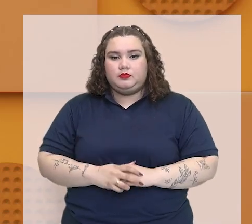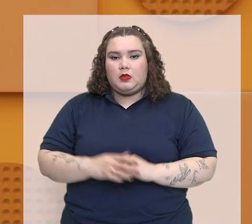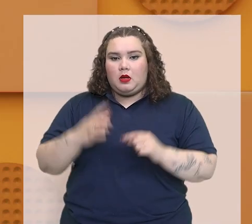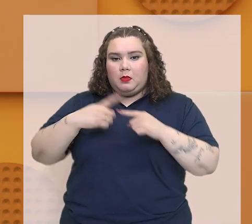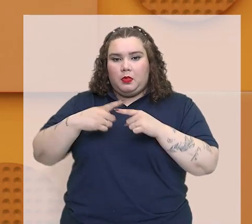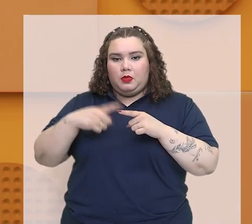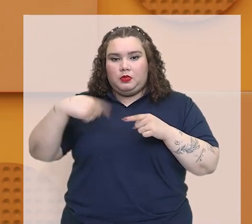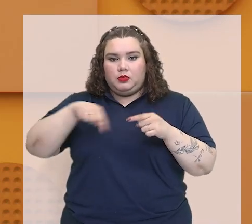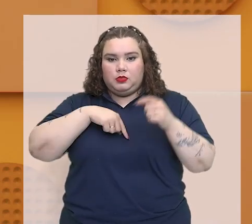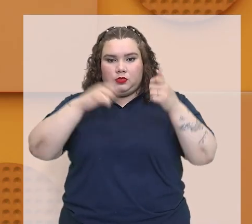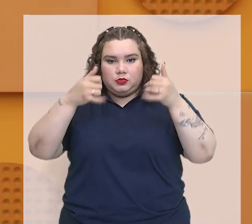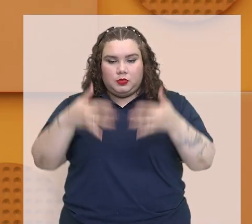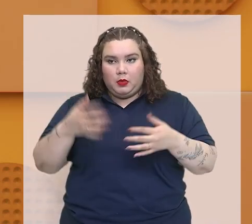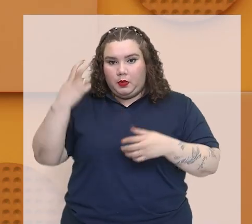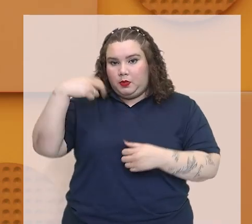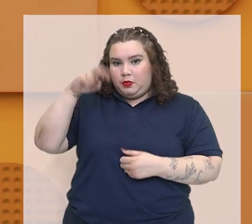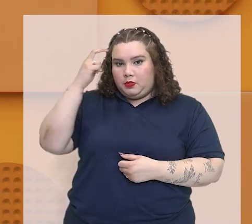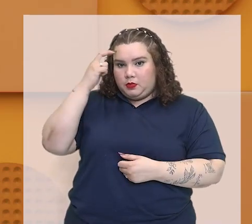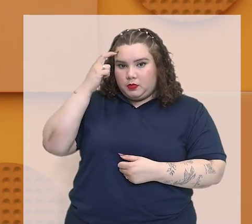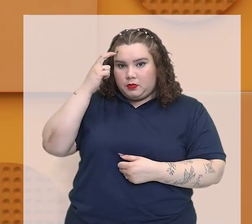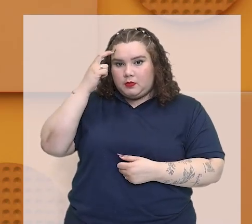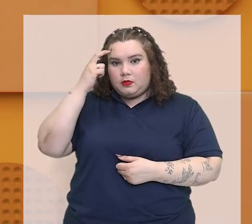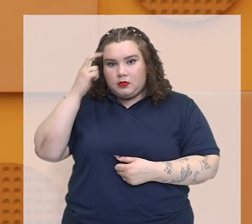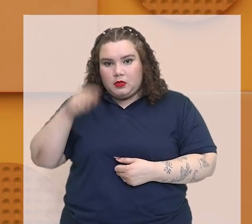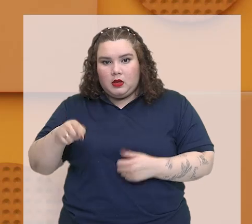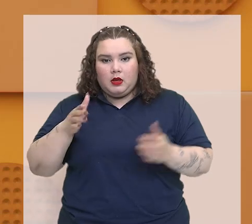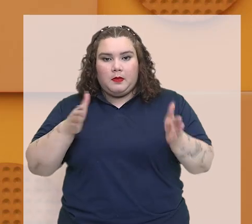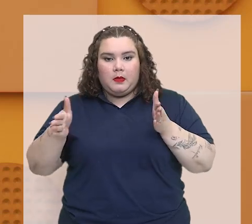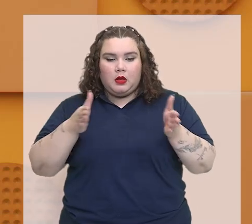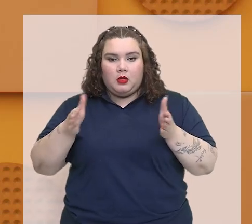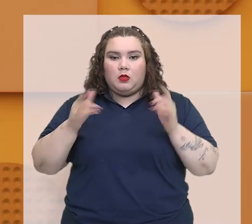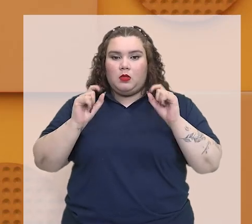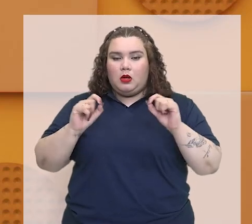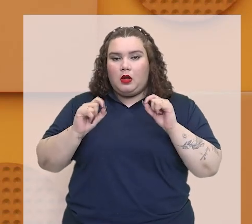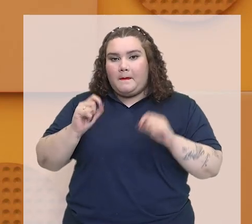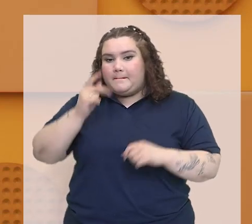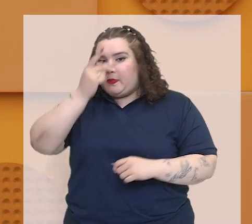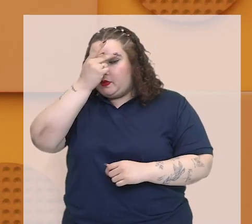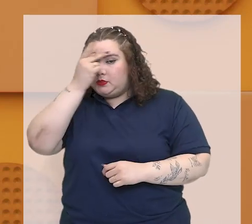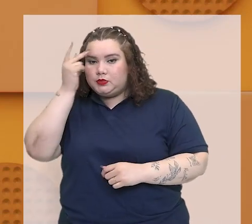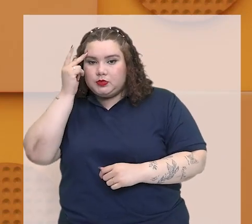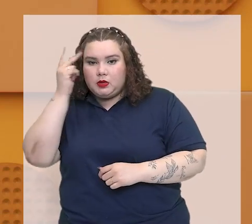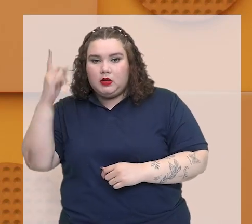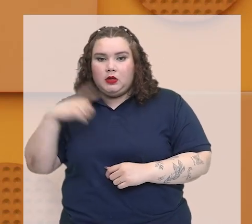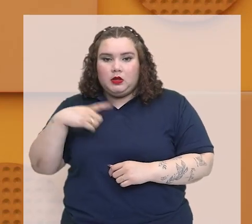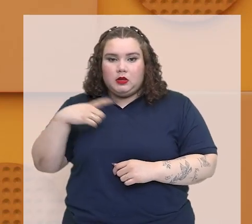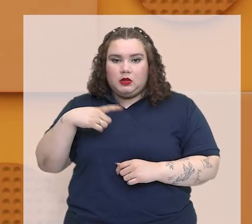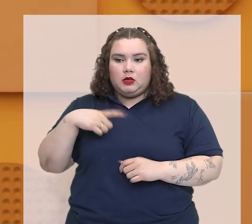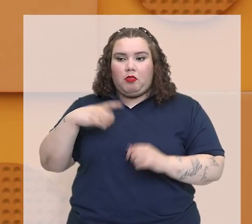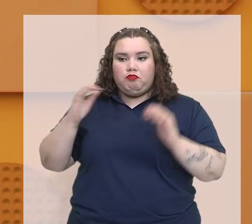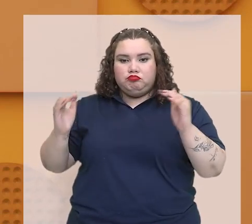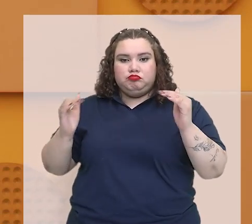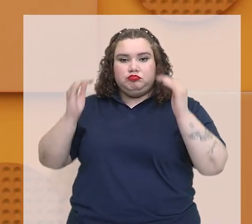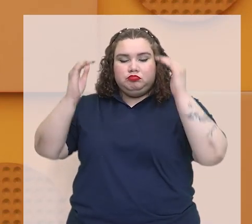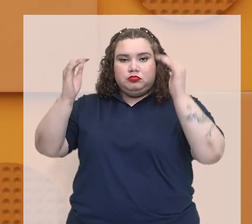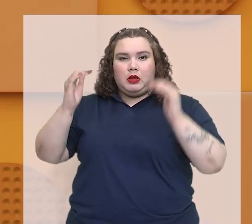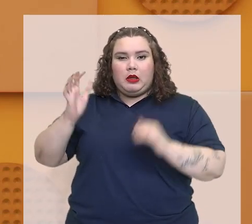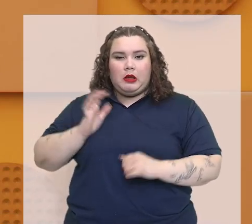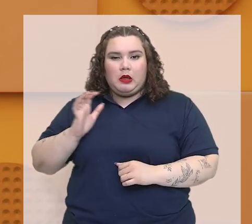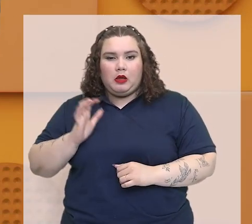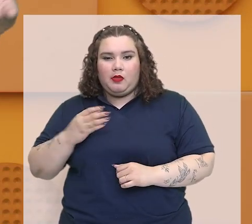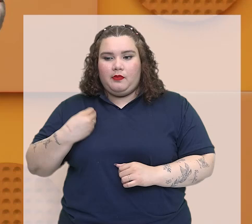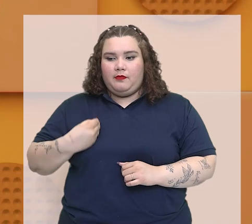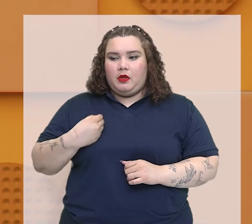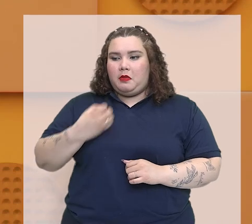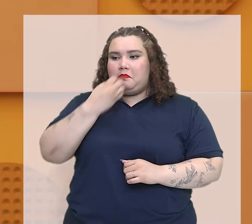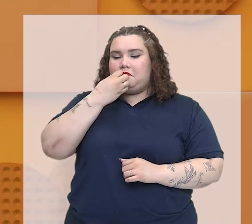gente fala um pouco sobre cultura, cultura naquele período era para quem? Para quem fosse de berço, né? Uma pessoa que